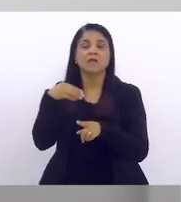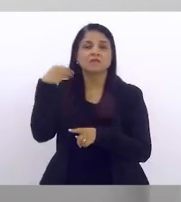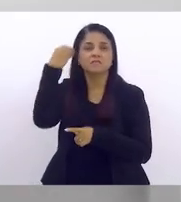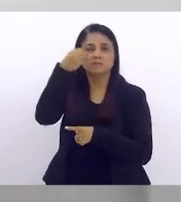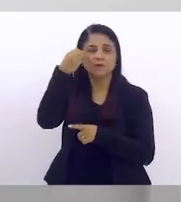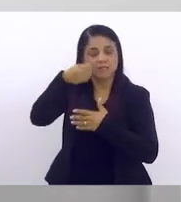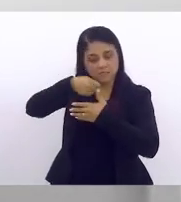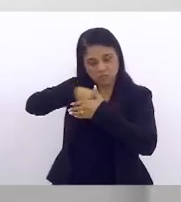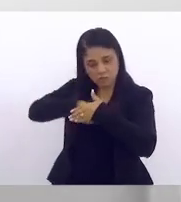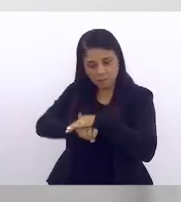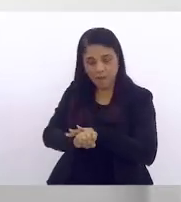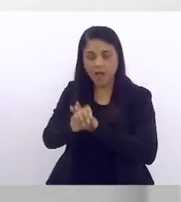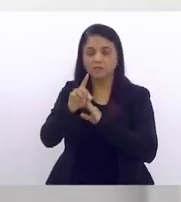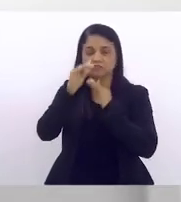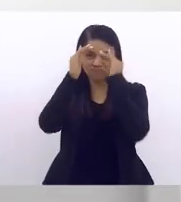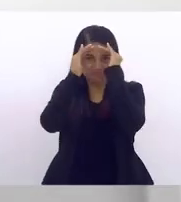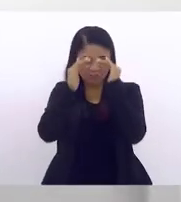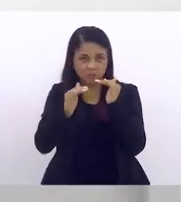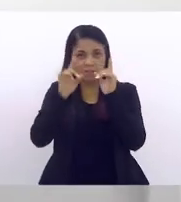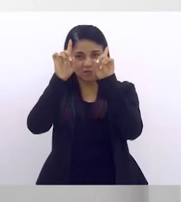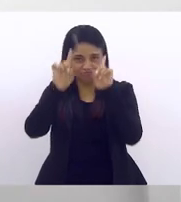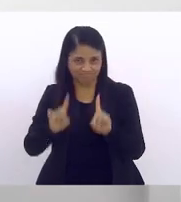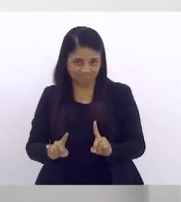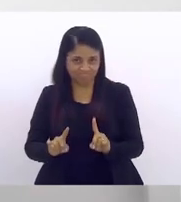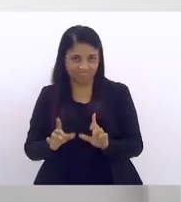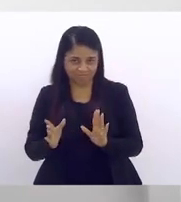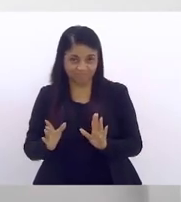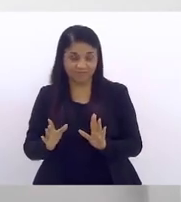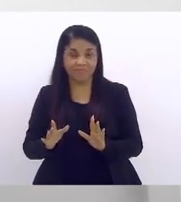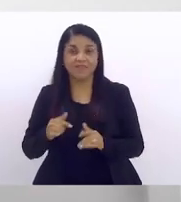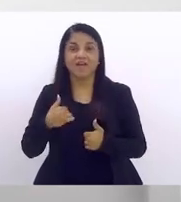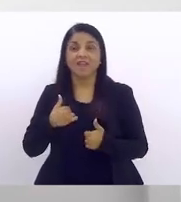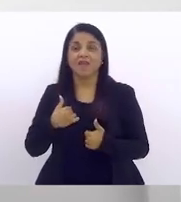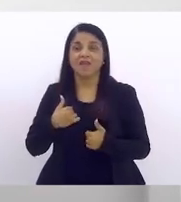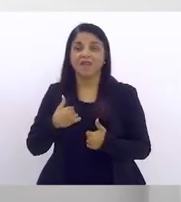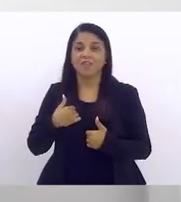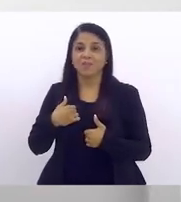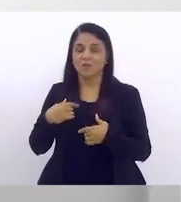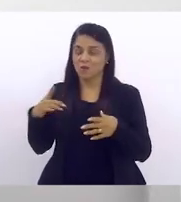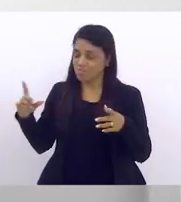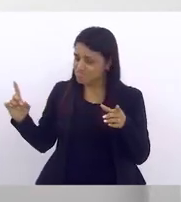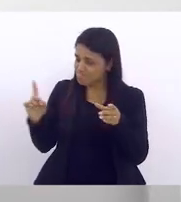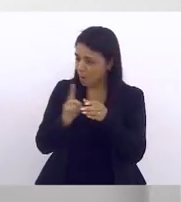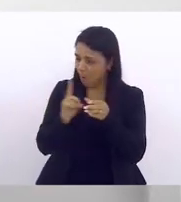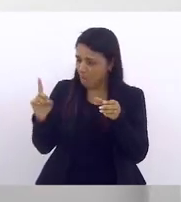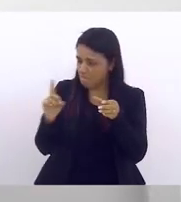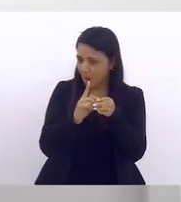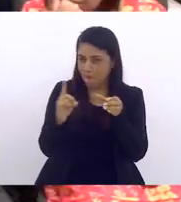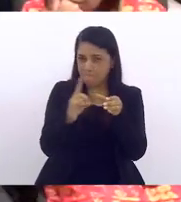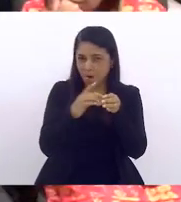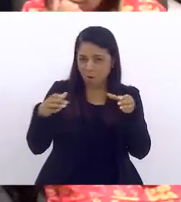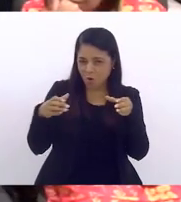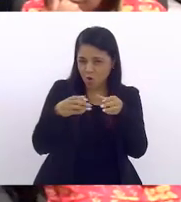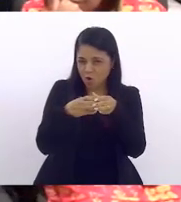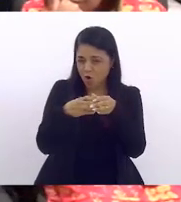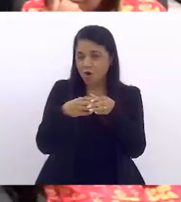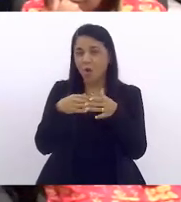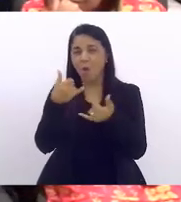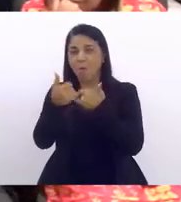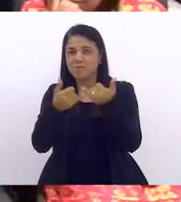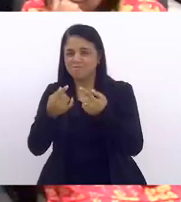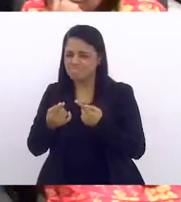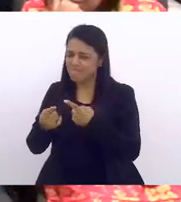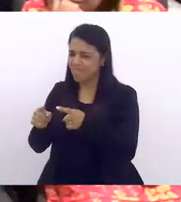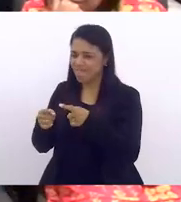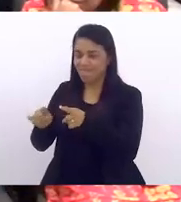de parto digna e respeitosa. E aí eu me juntei com esse monte de mulheres que eu brinco que são um bando de doidas, e